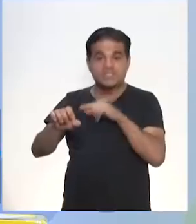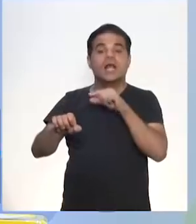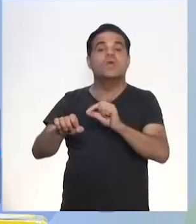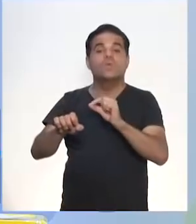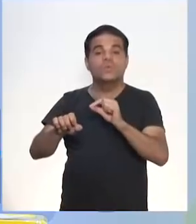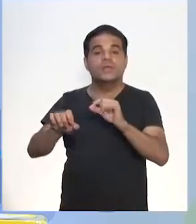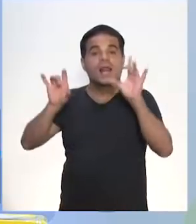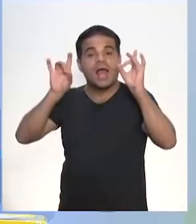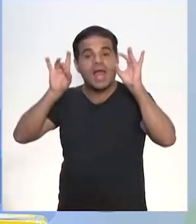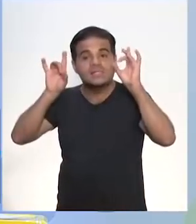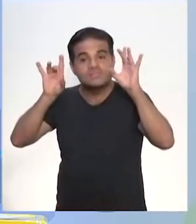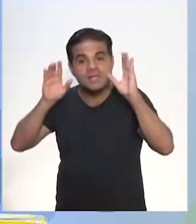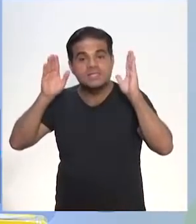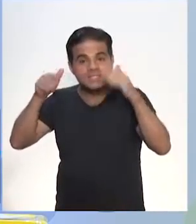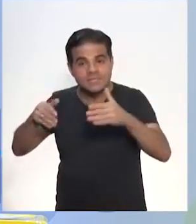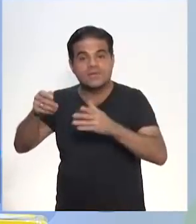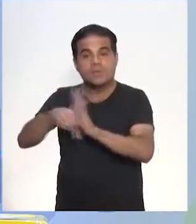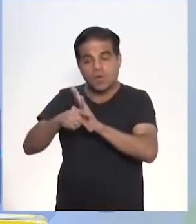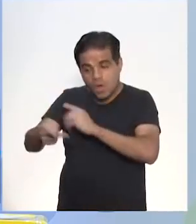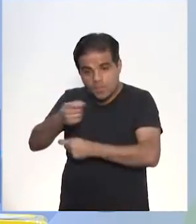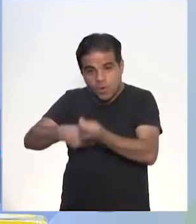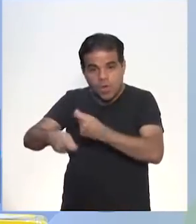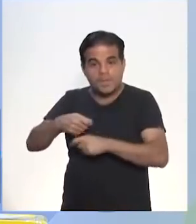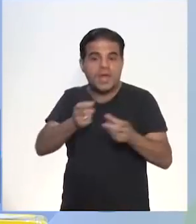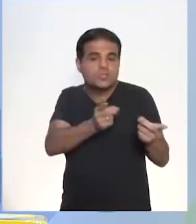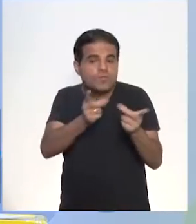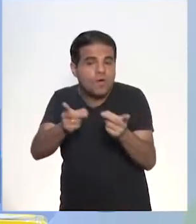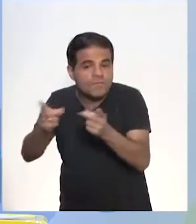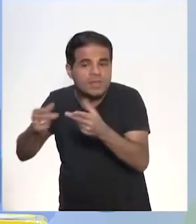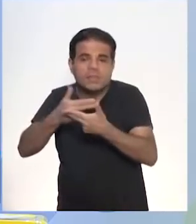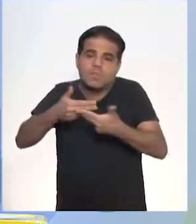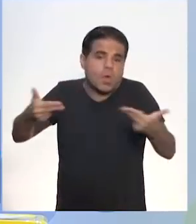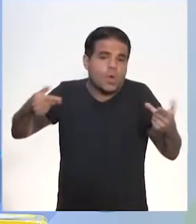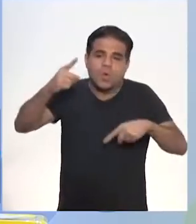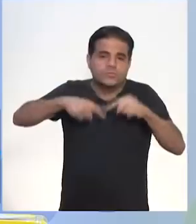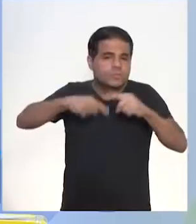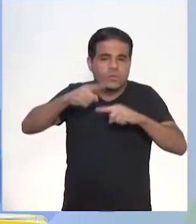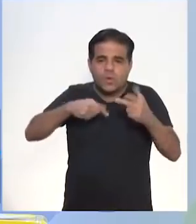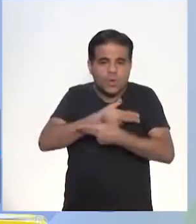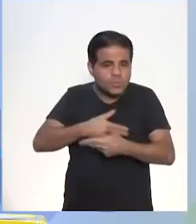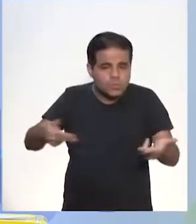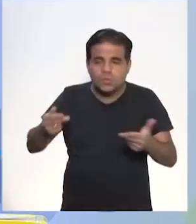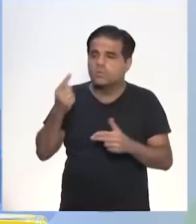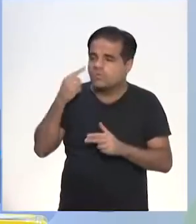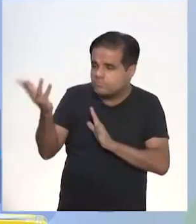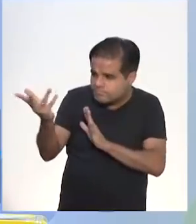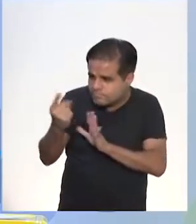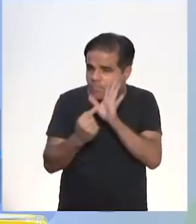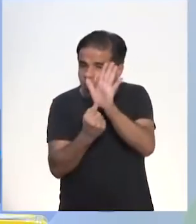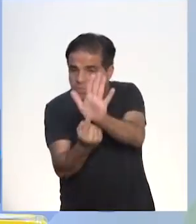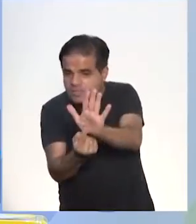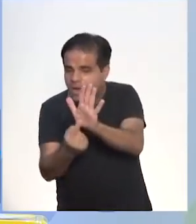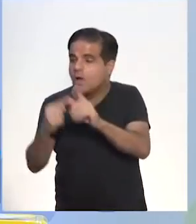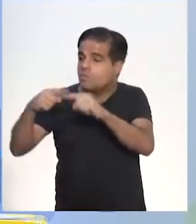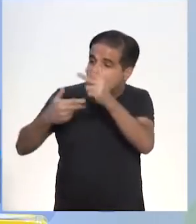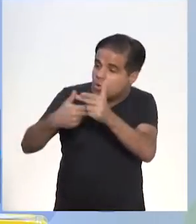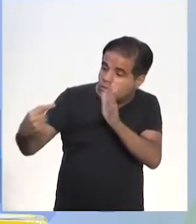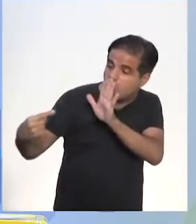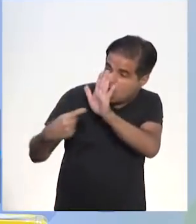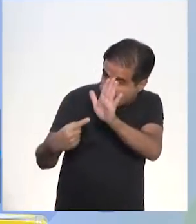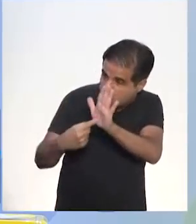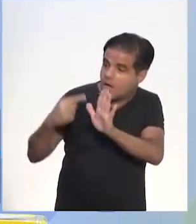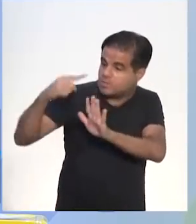é específica do comércio. Então, eu vou vender um produto, eu vou te convencer, como eu falei na aula anterior, que